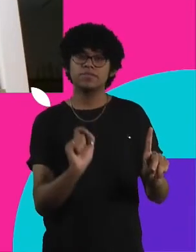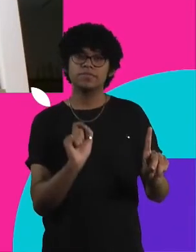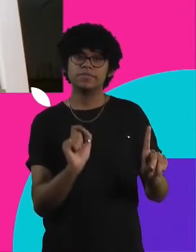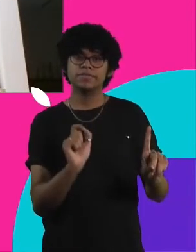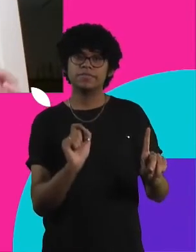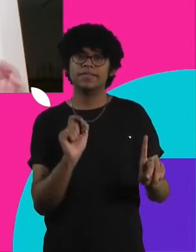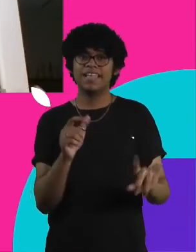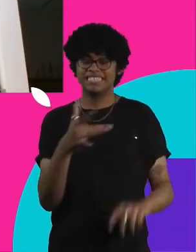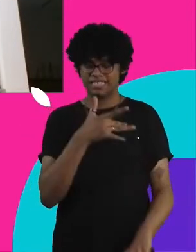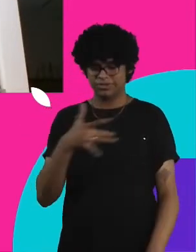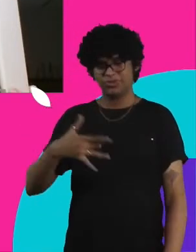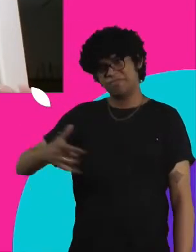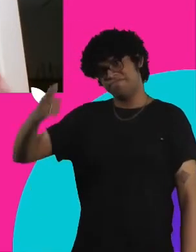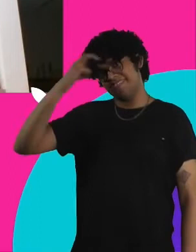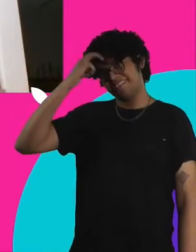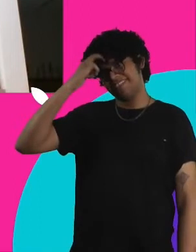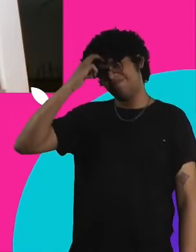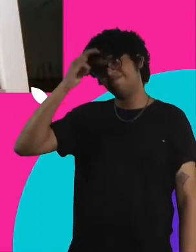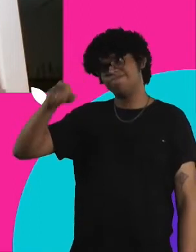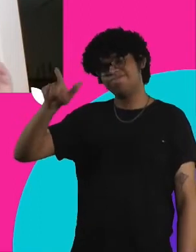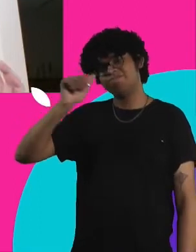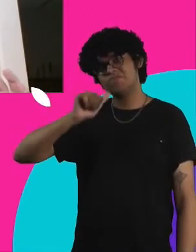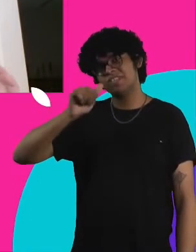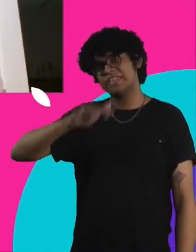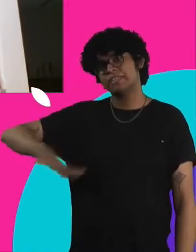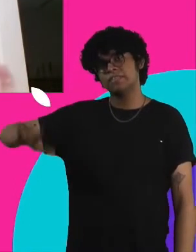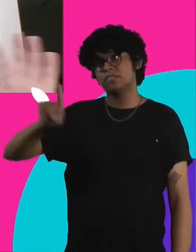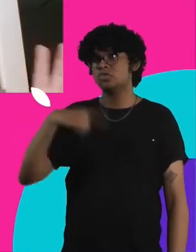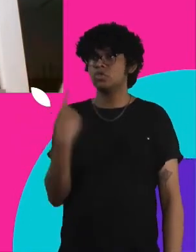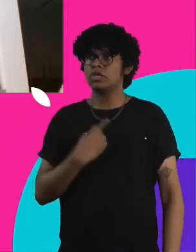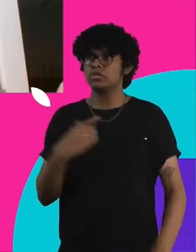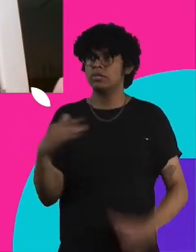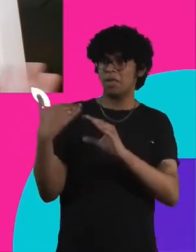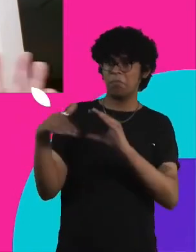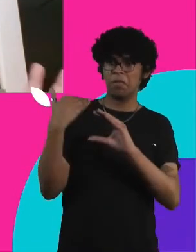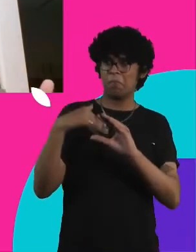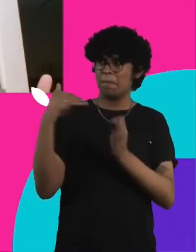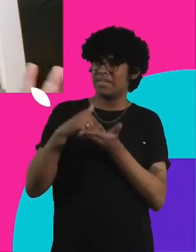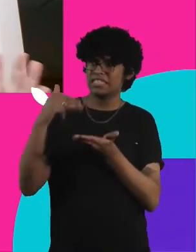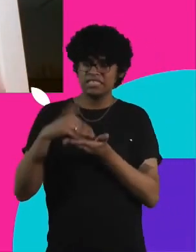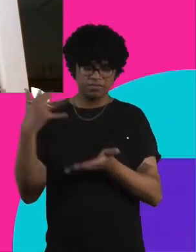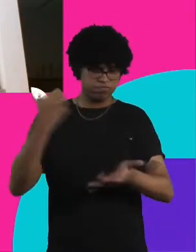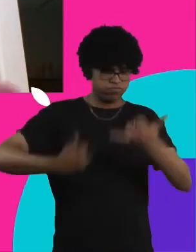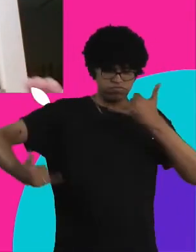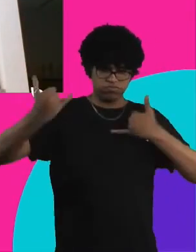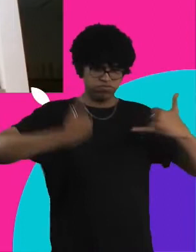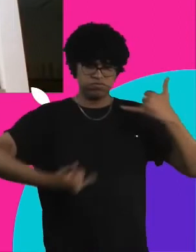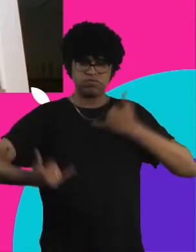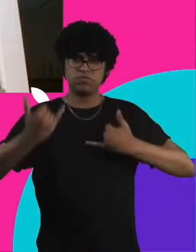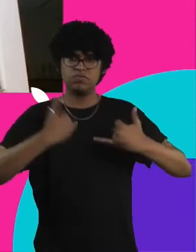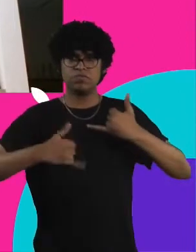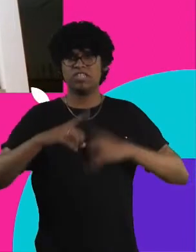efeito da saúde mental dessas mulheres. A gente recebia por dia umas 100 mensagens das mulheres, assim, em dias